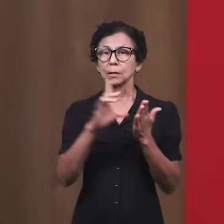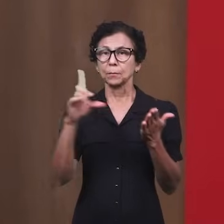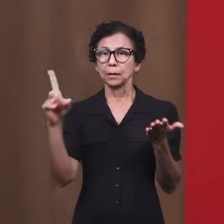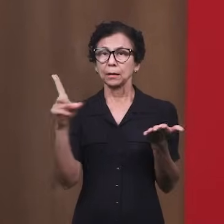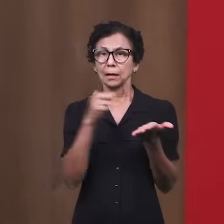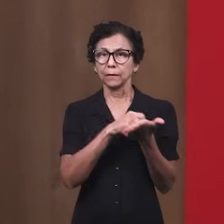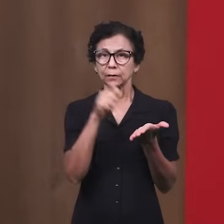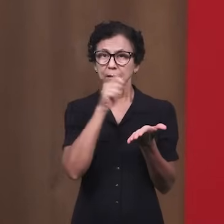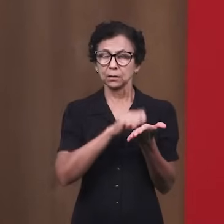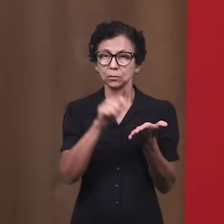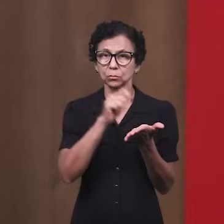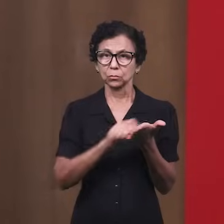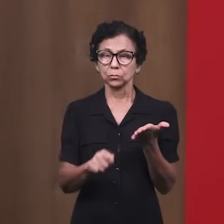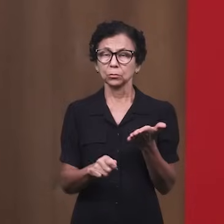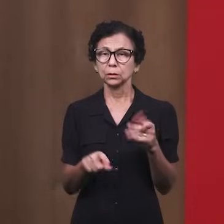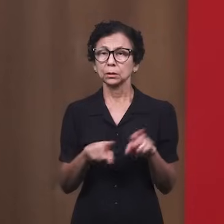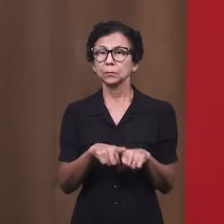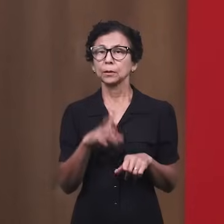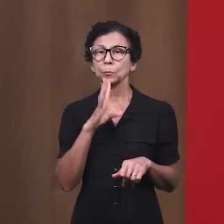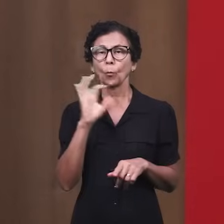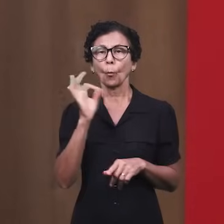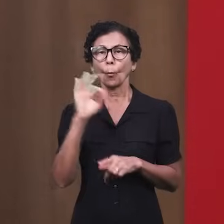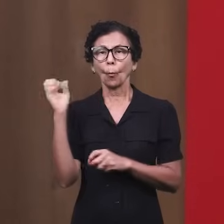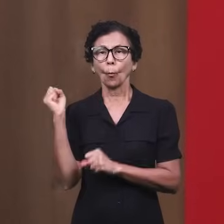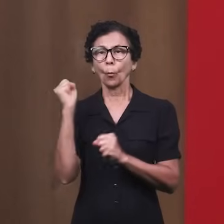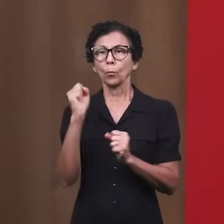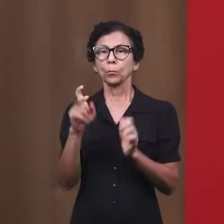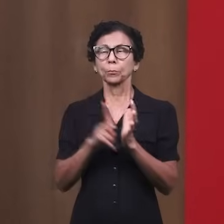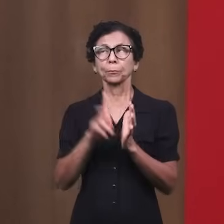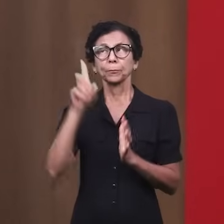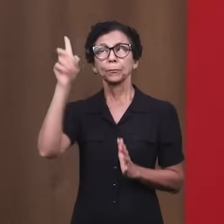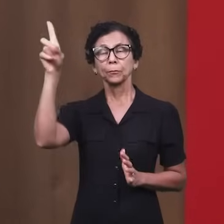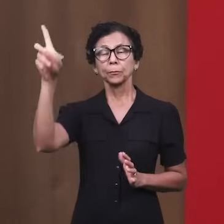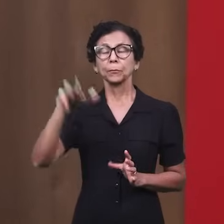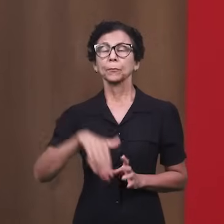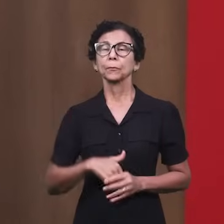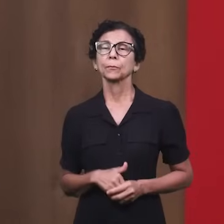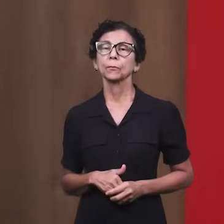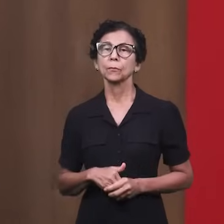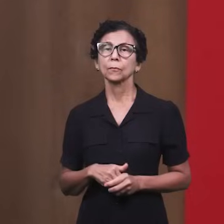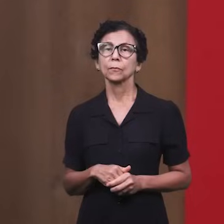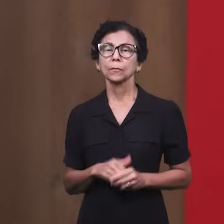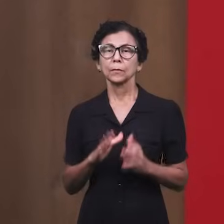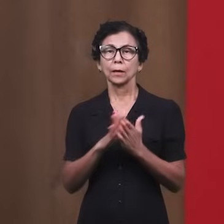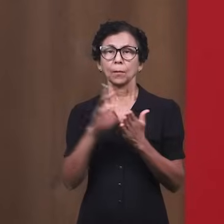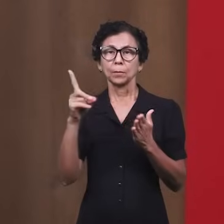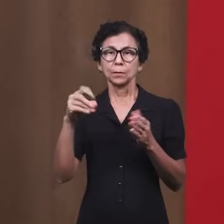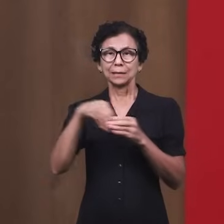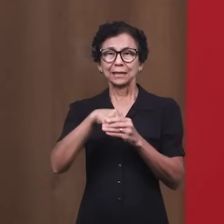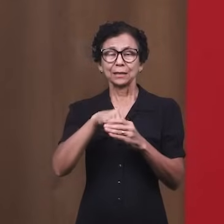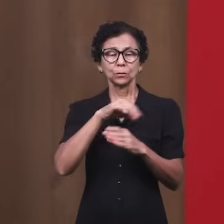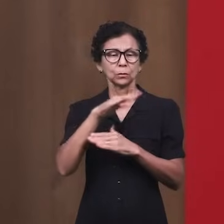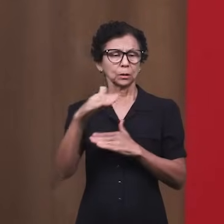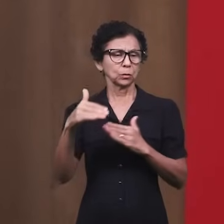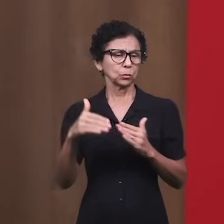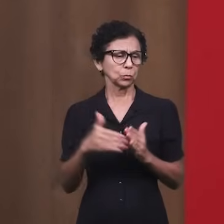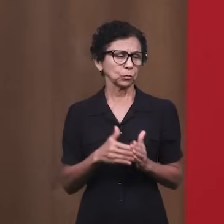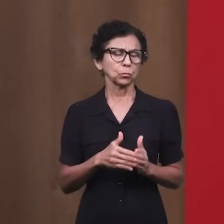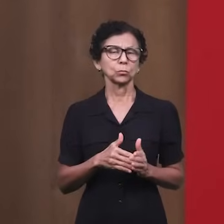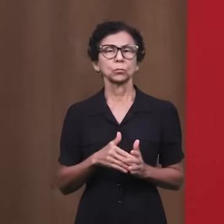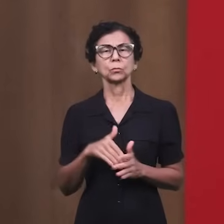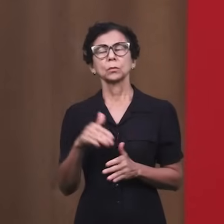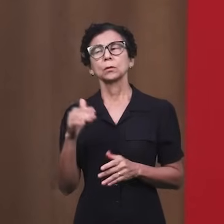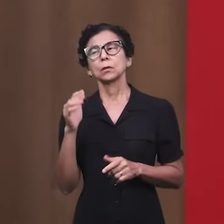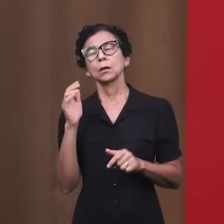né Nós não podemos errar Nisso porque Todo projeto de salvação nós encontramos na palavra de Deus ainda que as pessoas